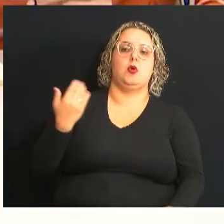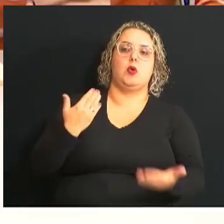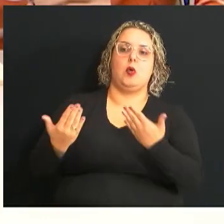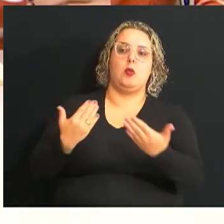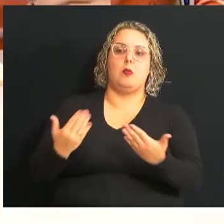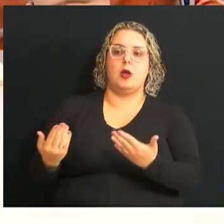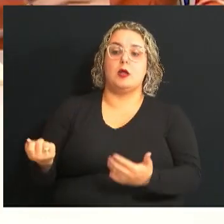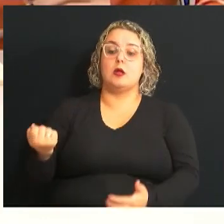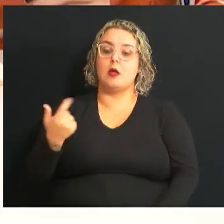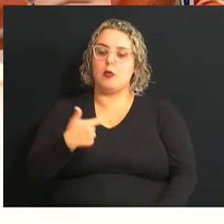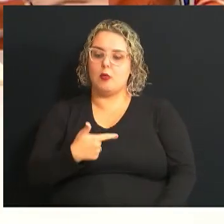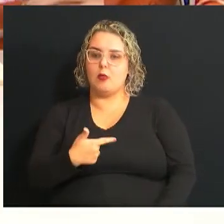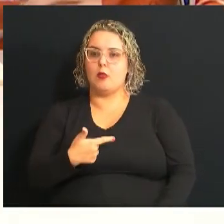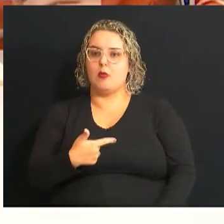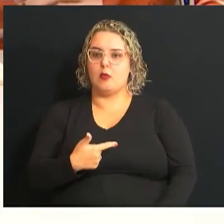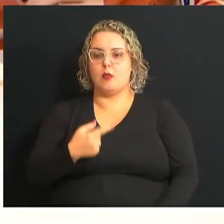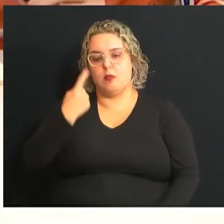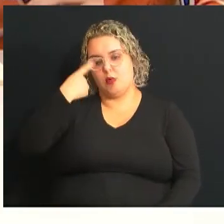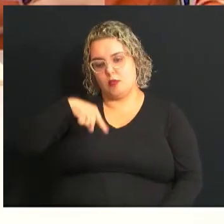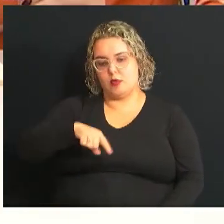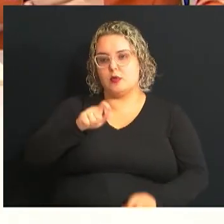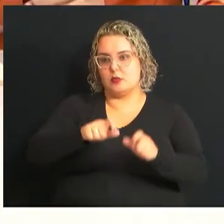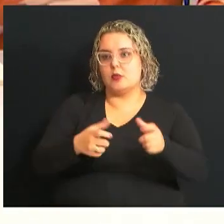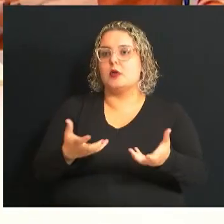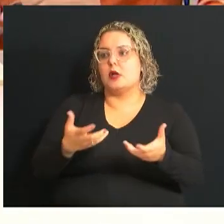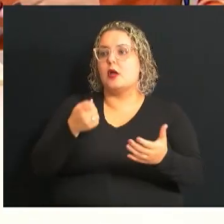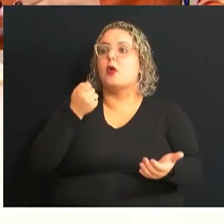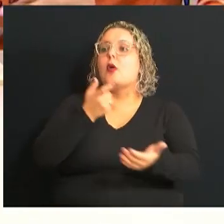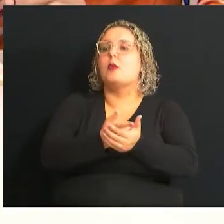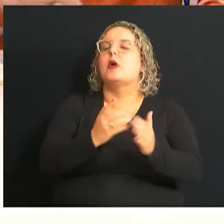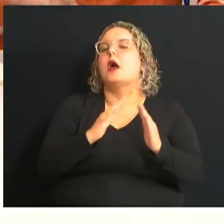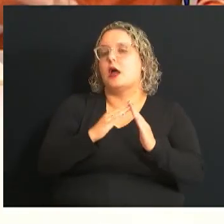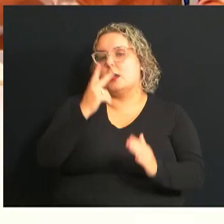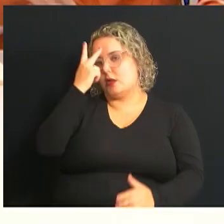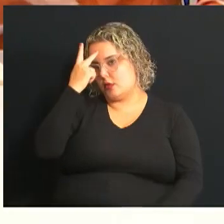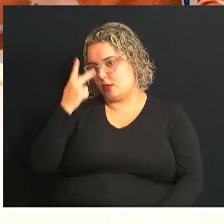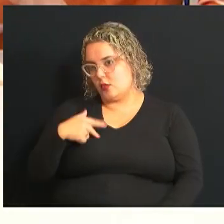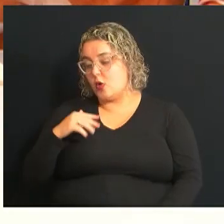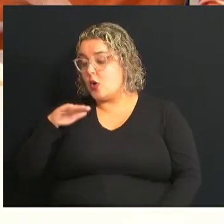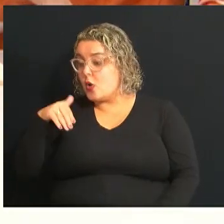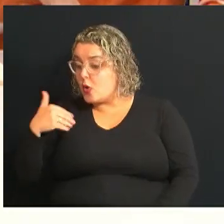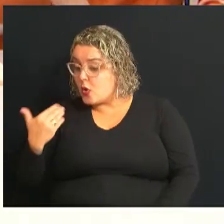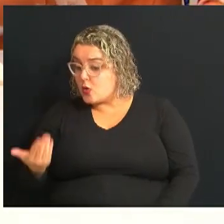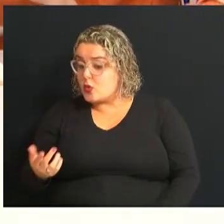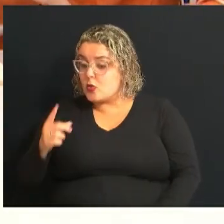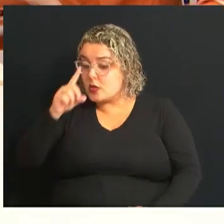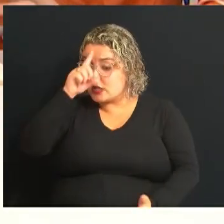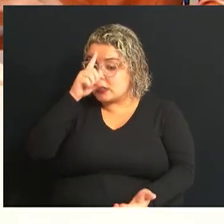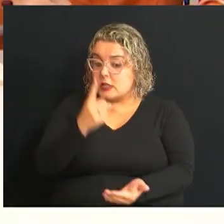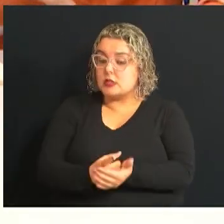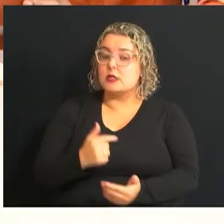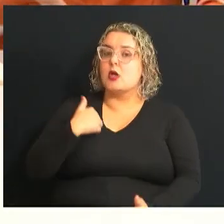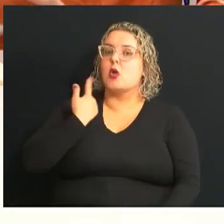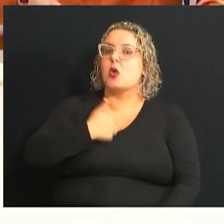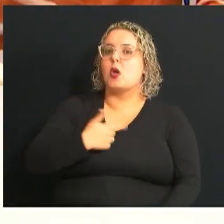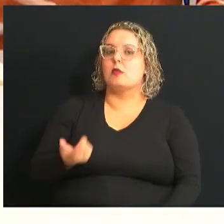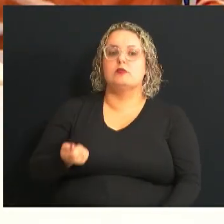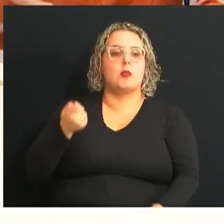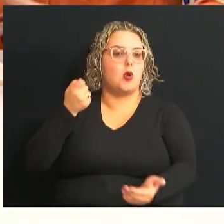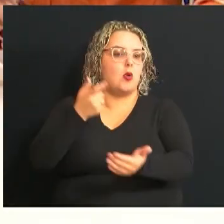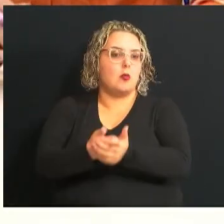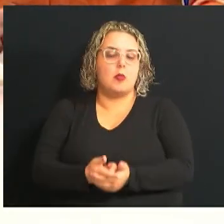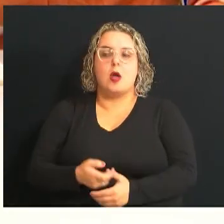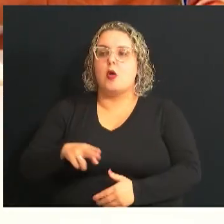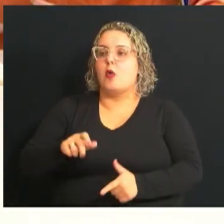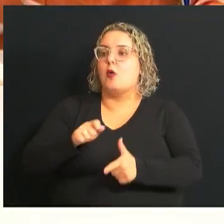pessoas que ainda querem conquistar a sua casa própria. Quando a gente toma essa decisão de ou comprar ou